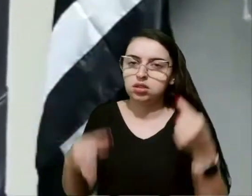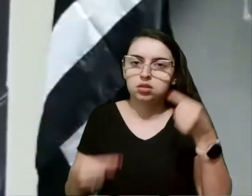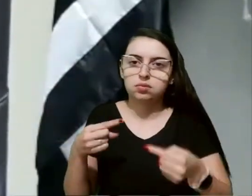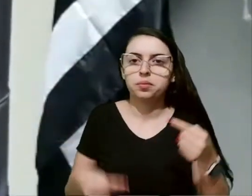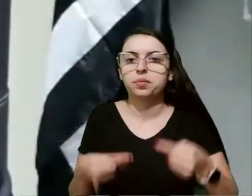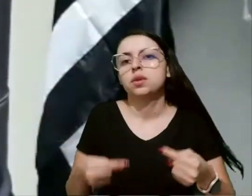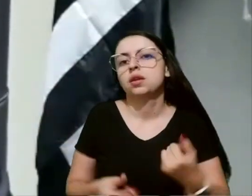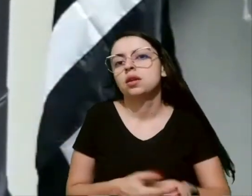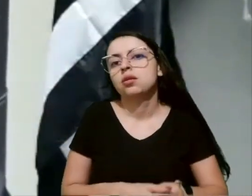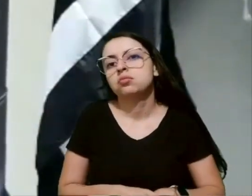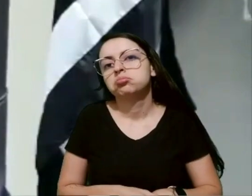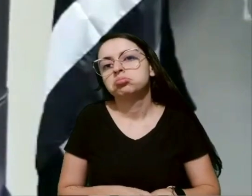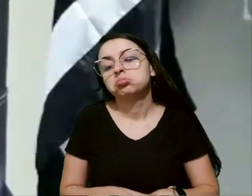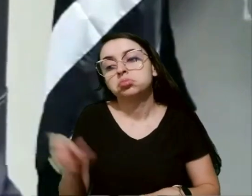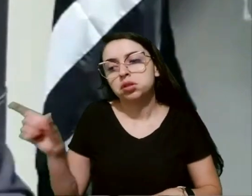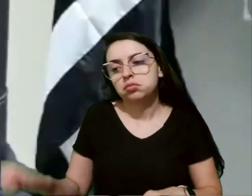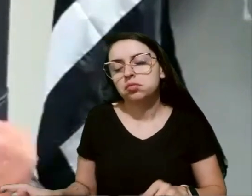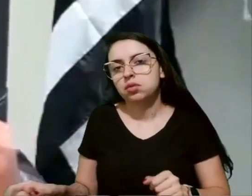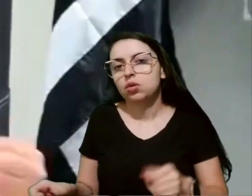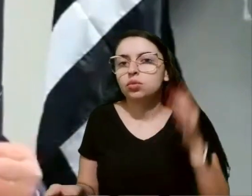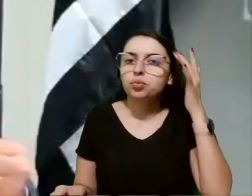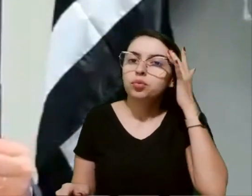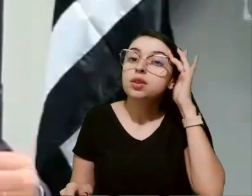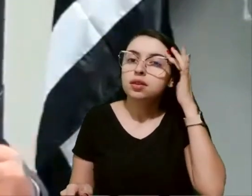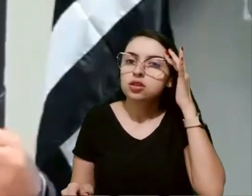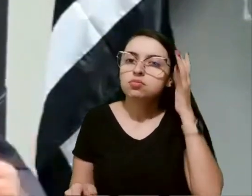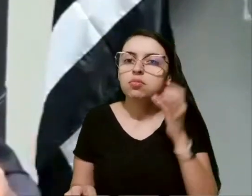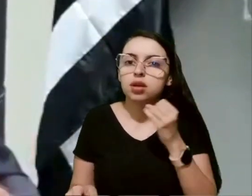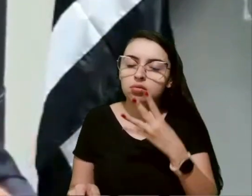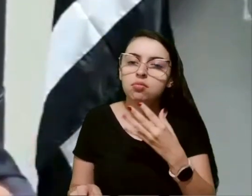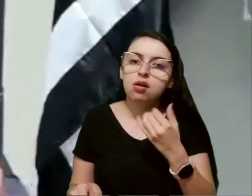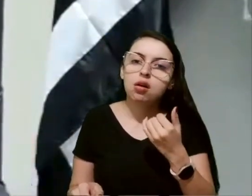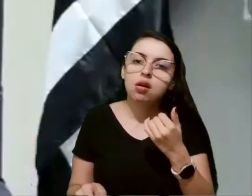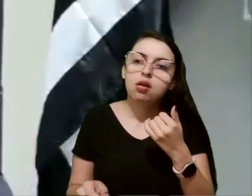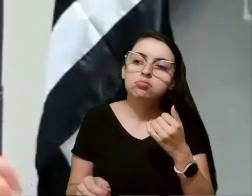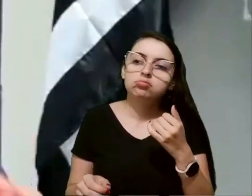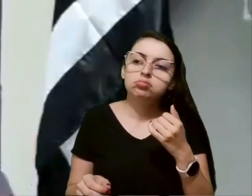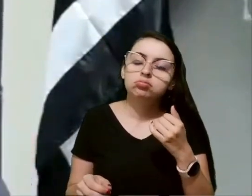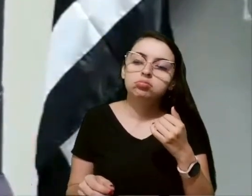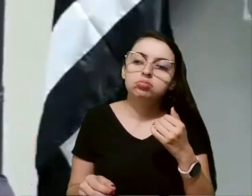disputas, por alguma razão, o bom senso, né, esse cálculo racional